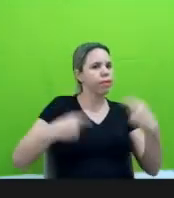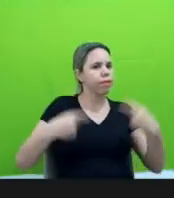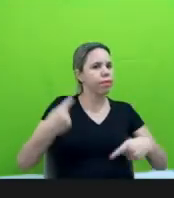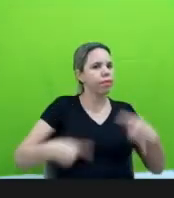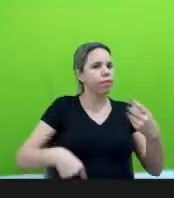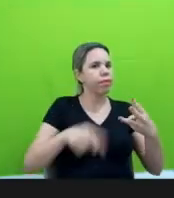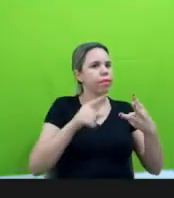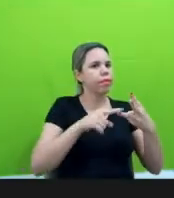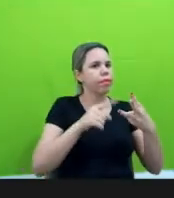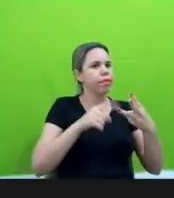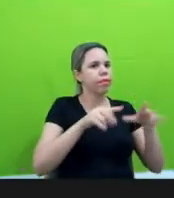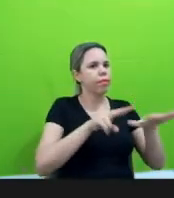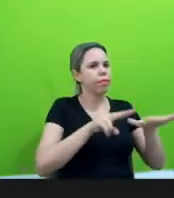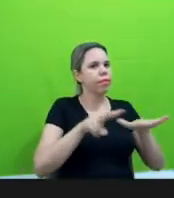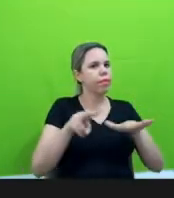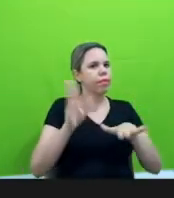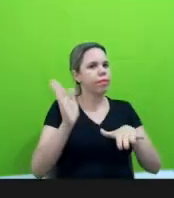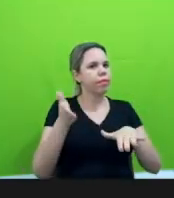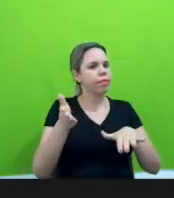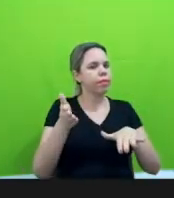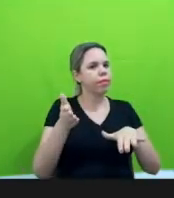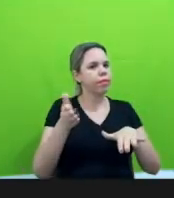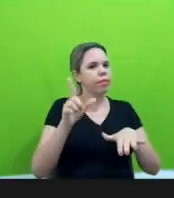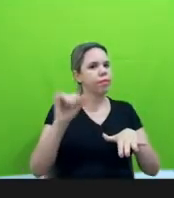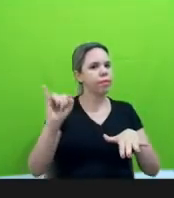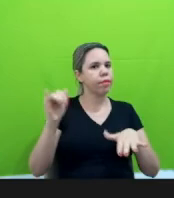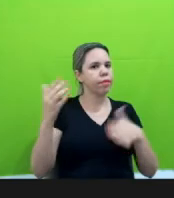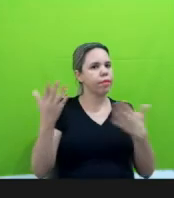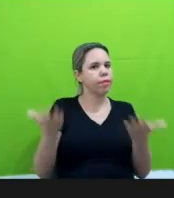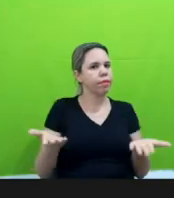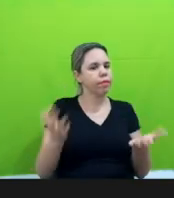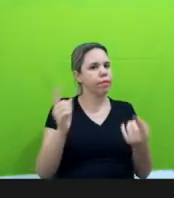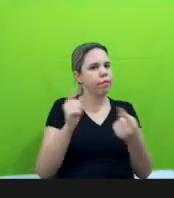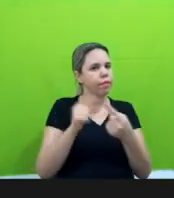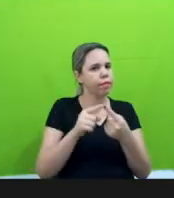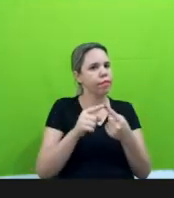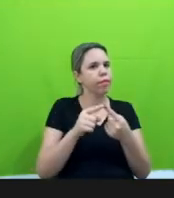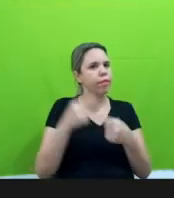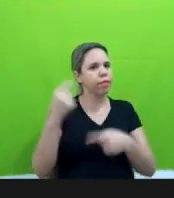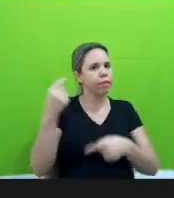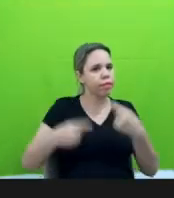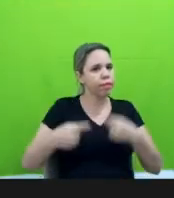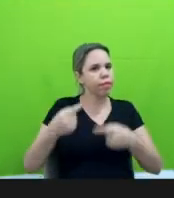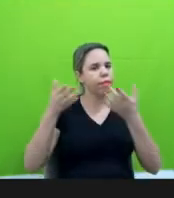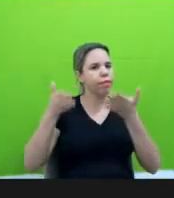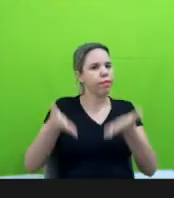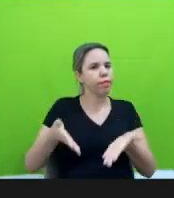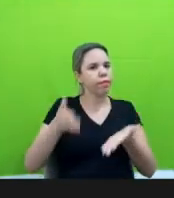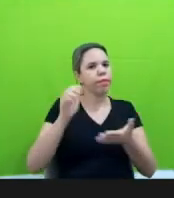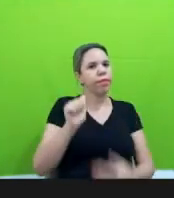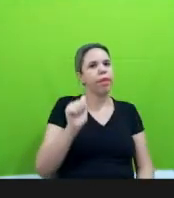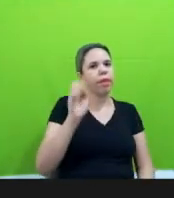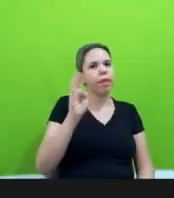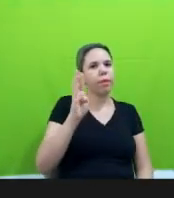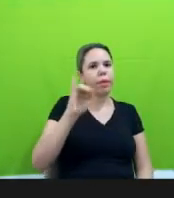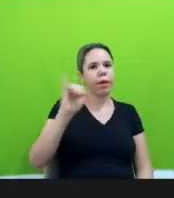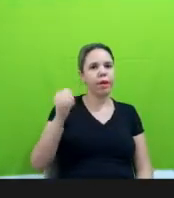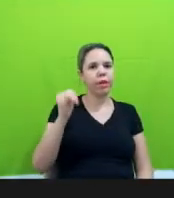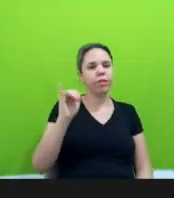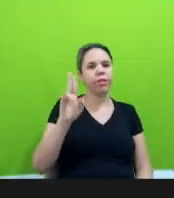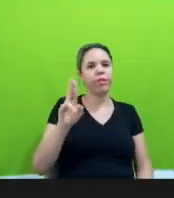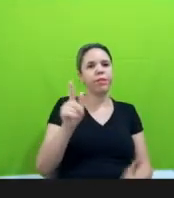terceira semana já em que a LAI é objeto de discussão aqui na Abrage, né, na Associação Brasileira de